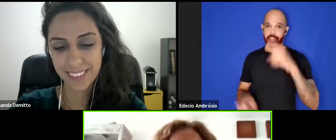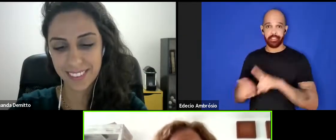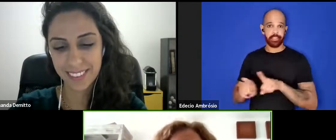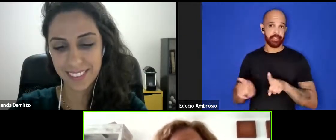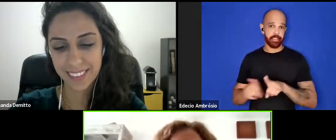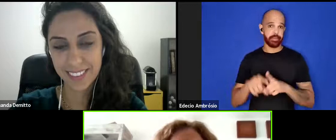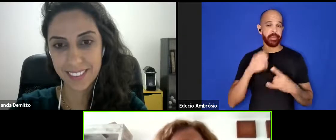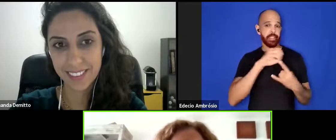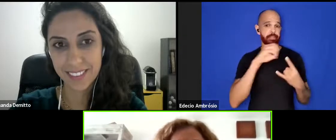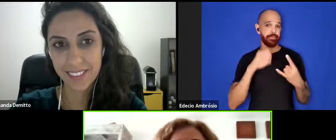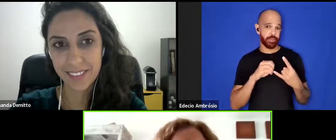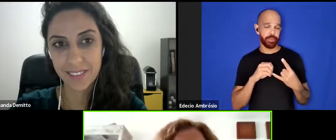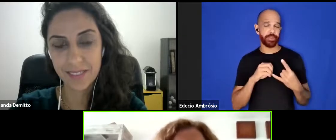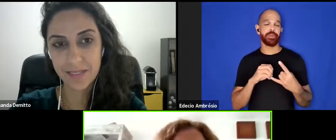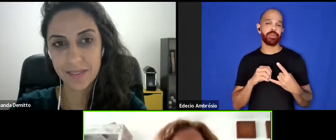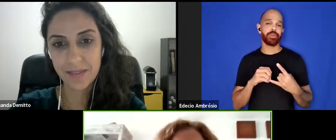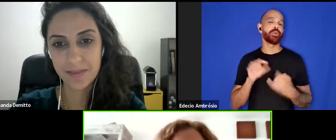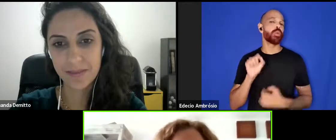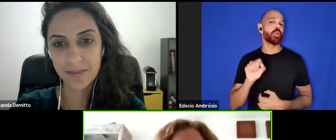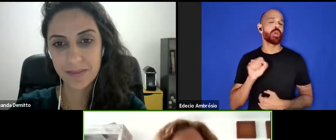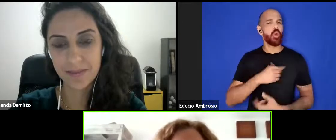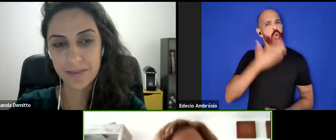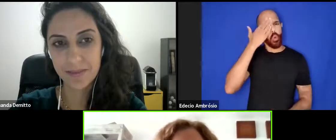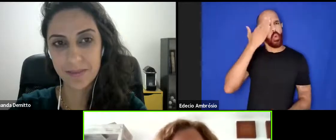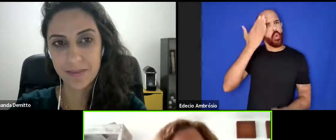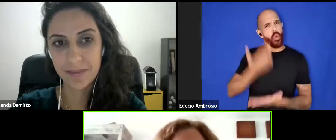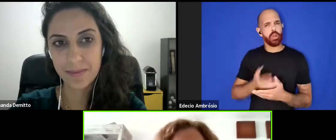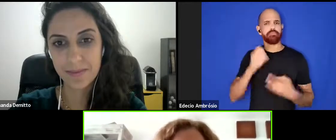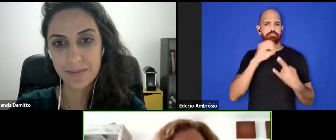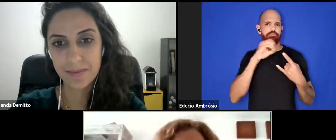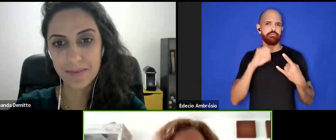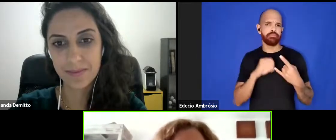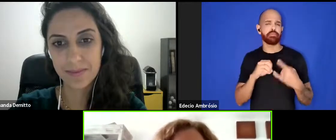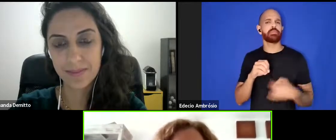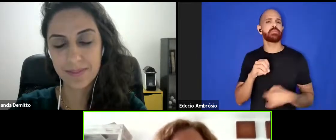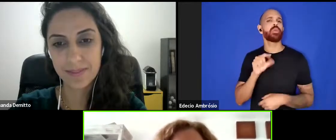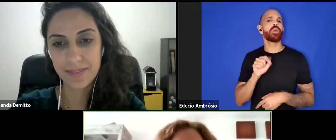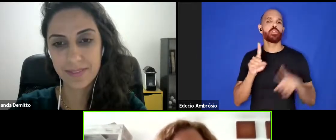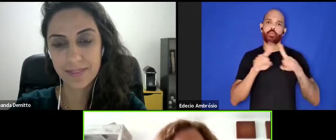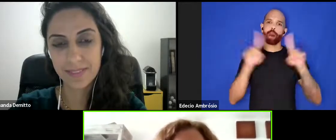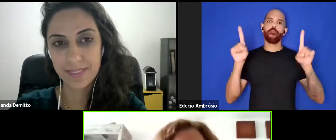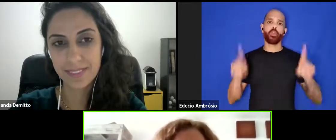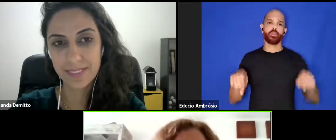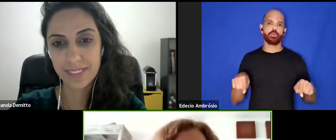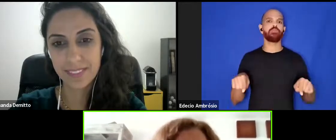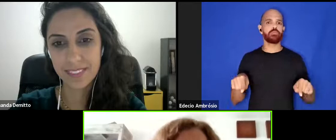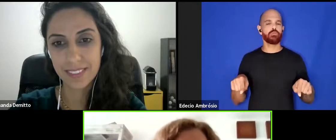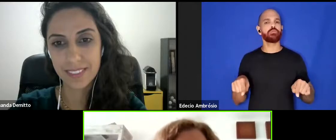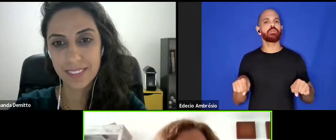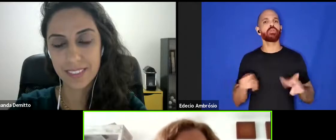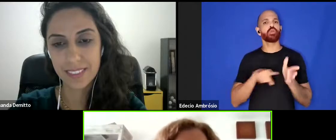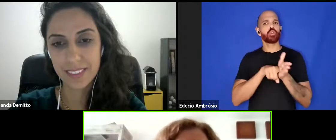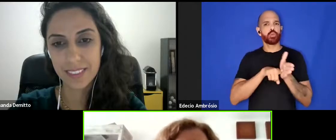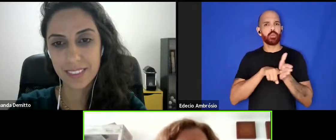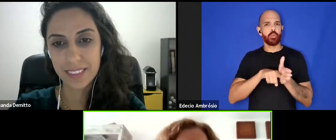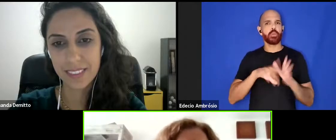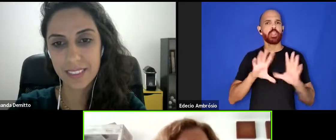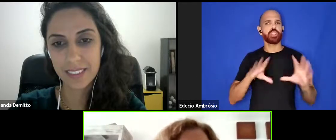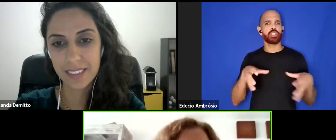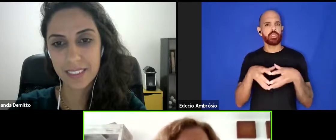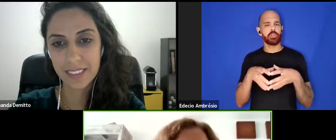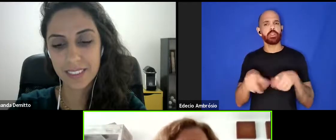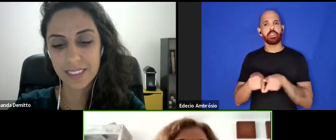pela... confiança que a Fiocruz tem nos seus funcionários, nos seus pesquisadores, e de me